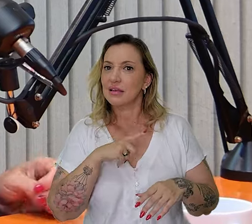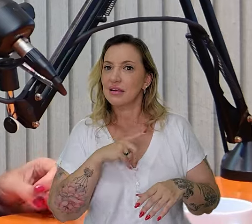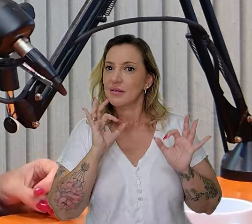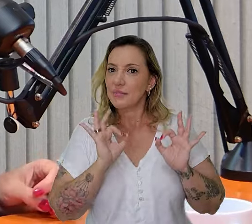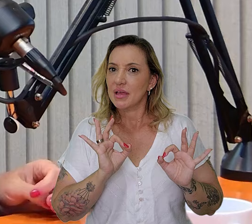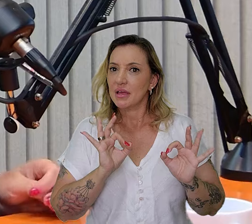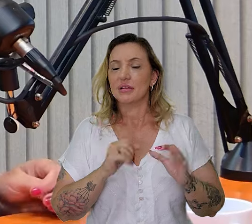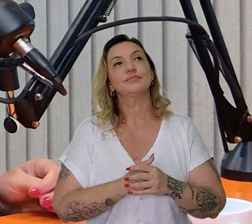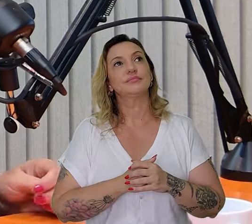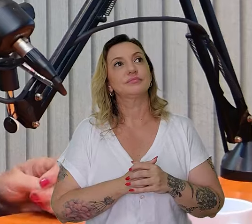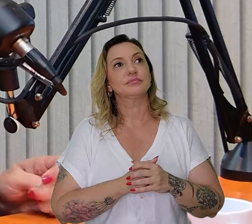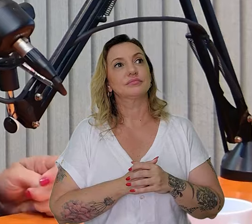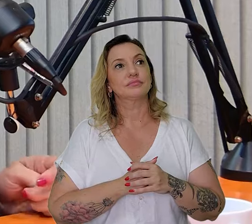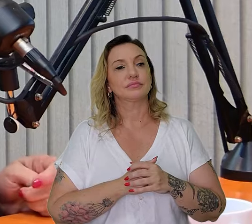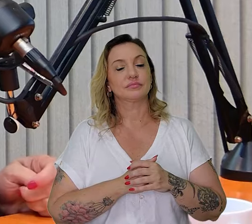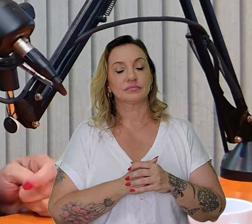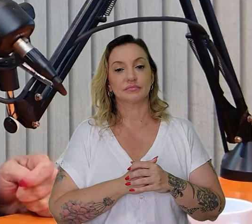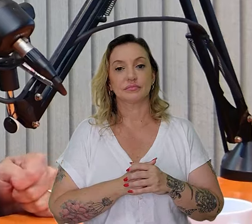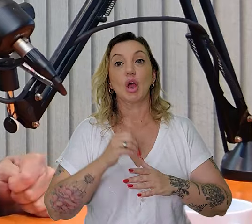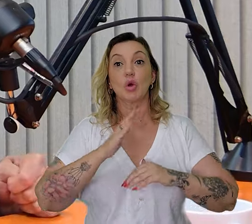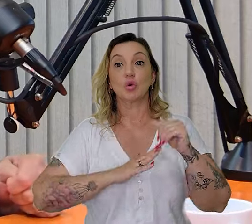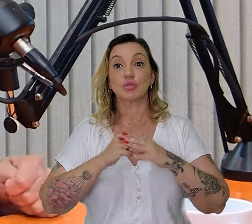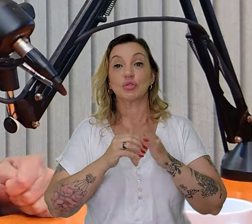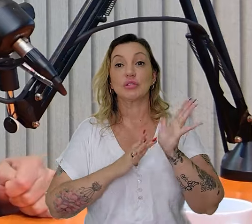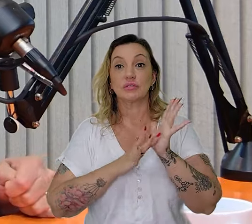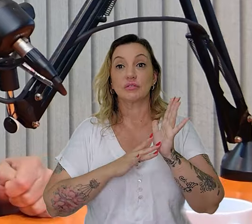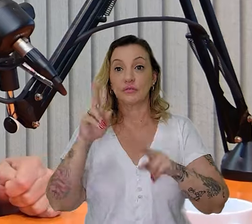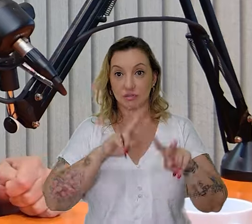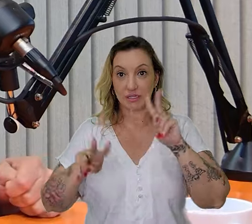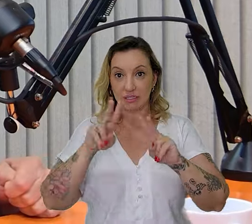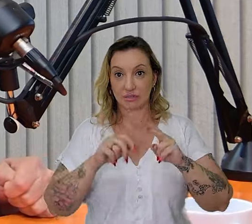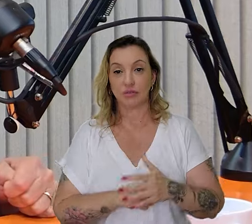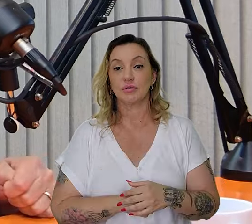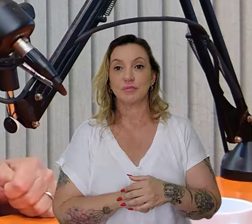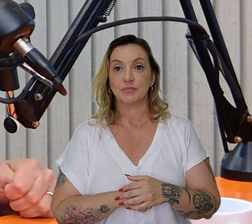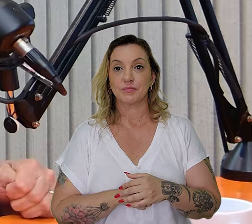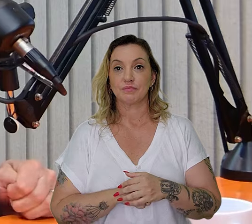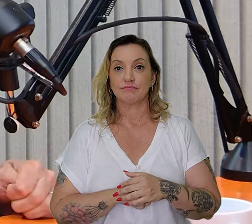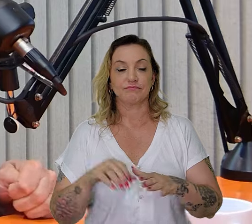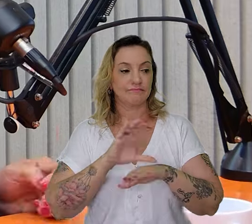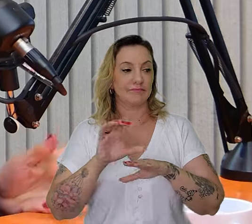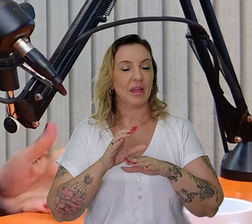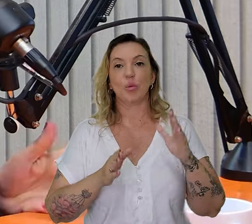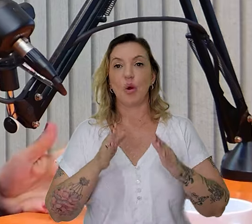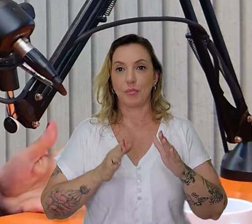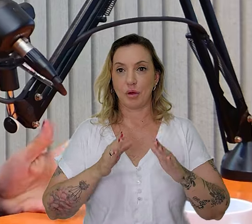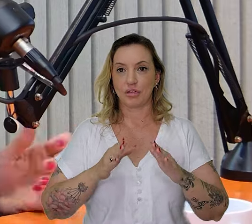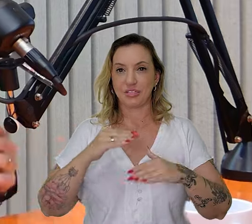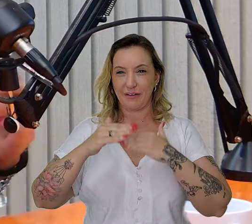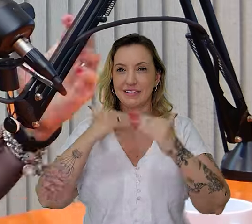seen visis que é construção de simuladores e visualizadores que é uma robótica um pouco mais avançada vai muita